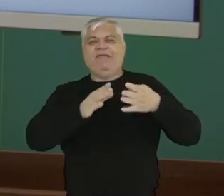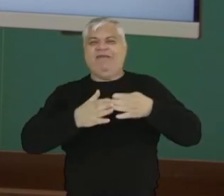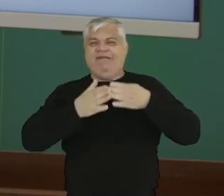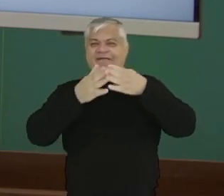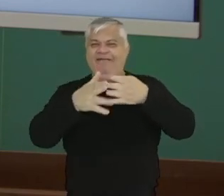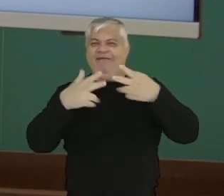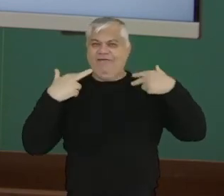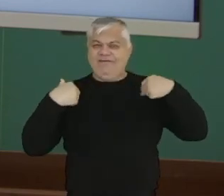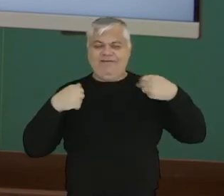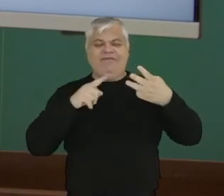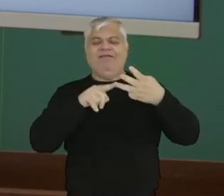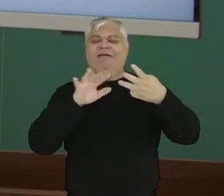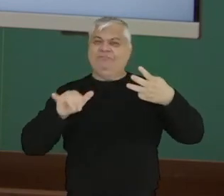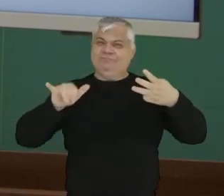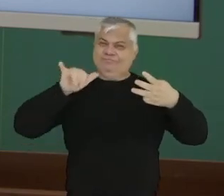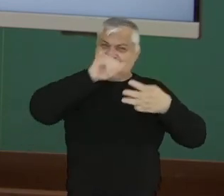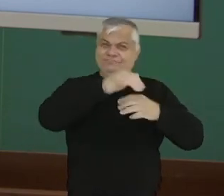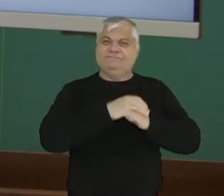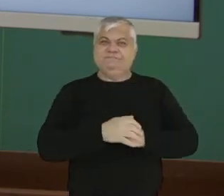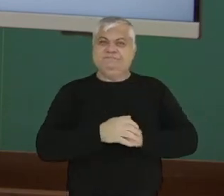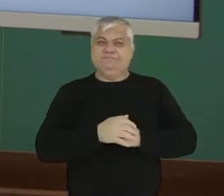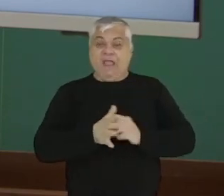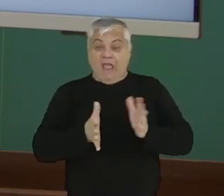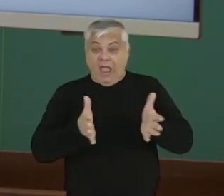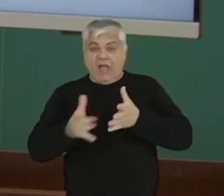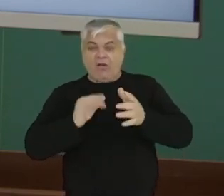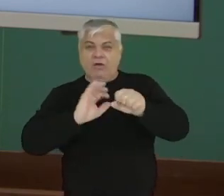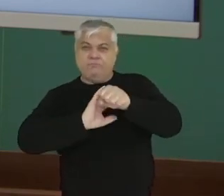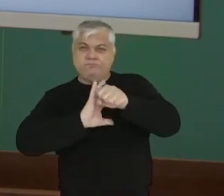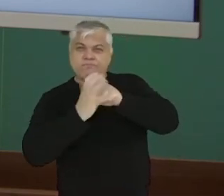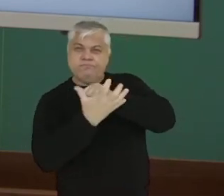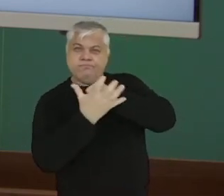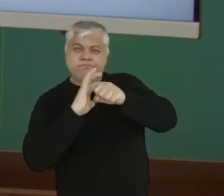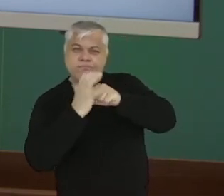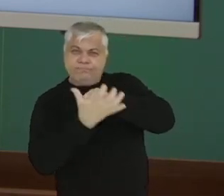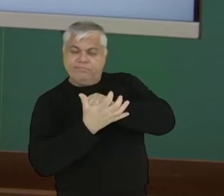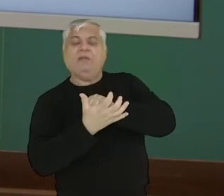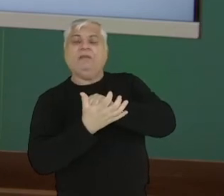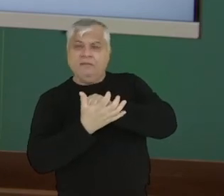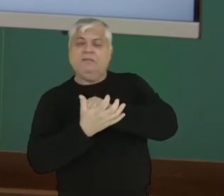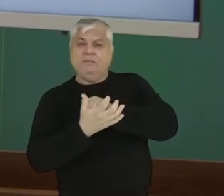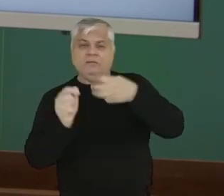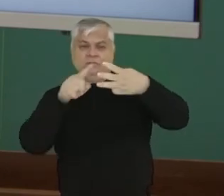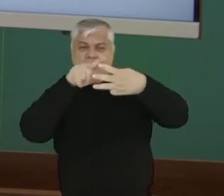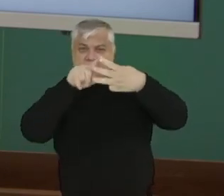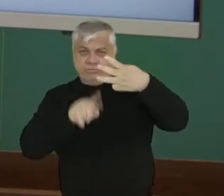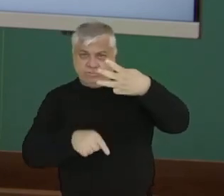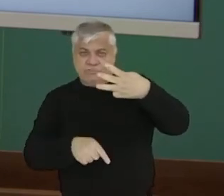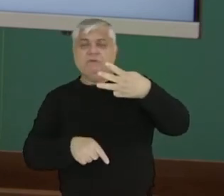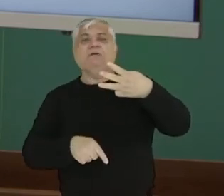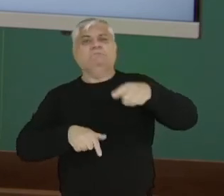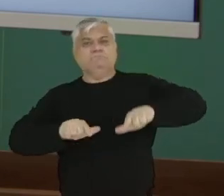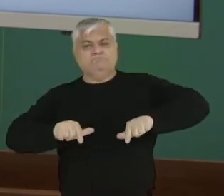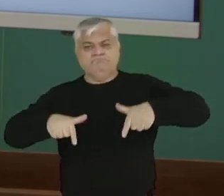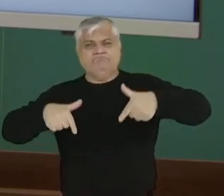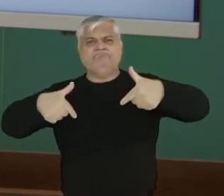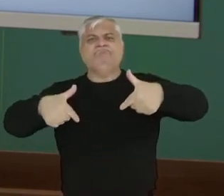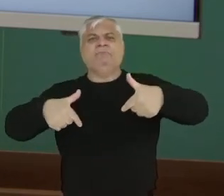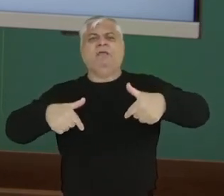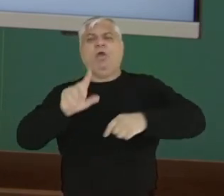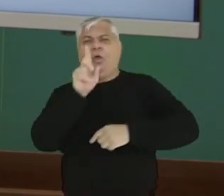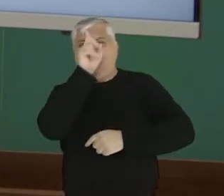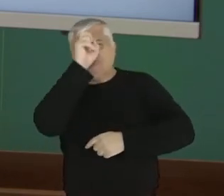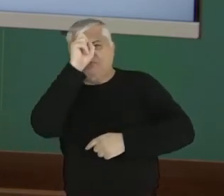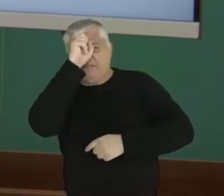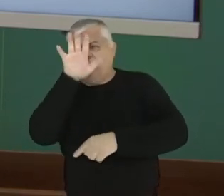da pandemia da Covid-19, as Forças Armadas atuaram no Brasil, nós tivemos aí os hospitais de campanha,